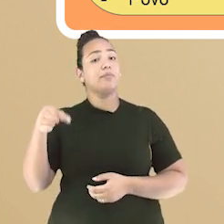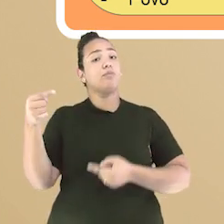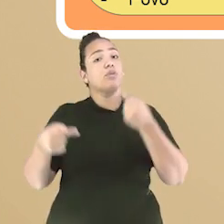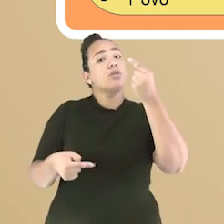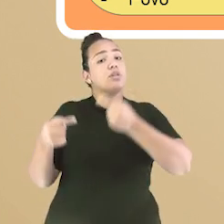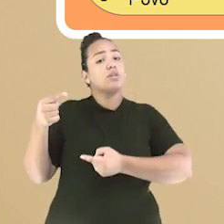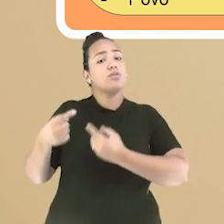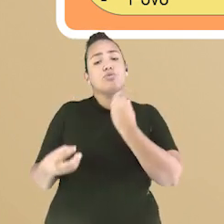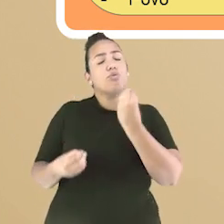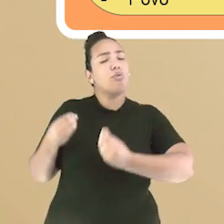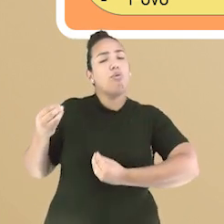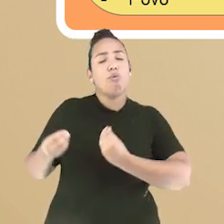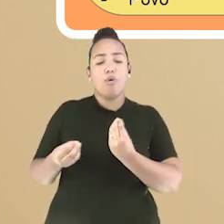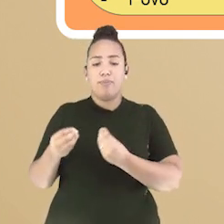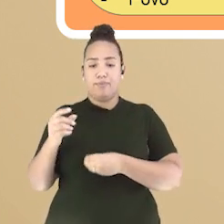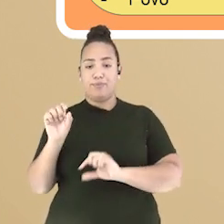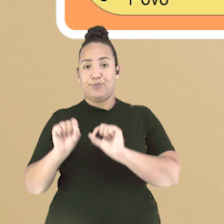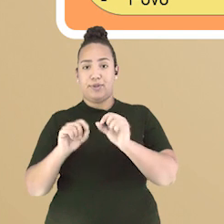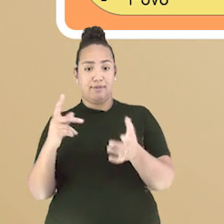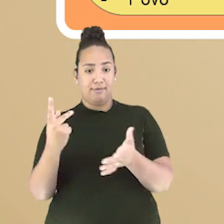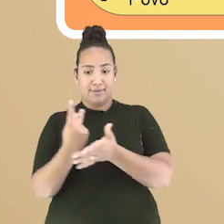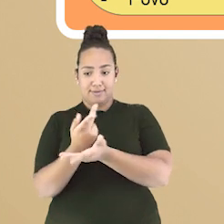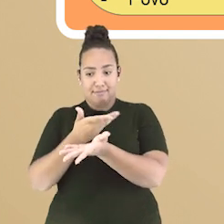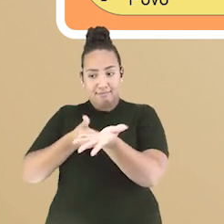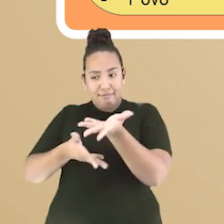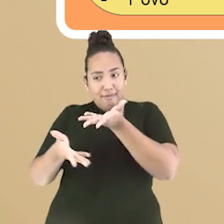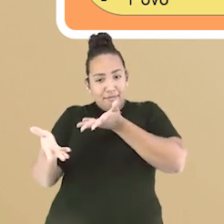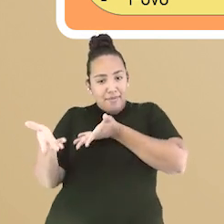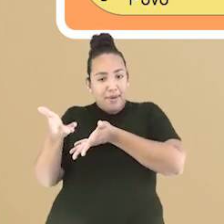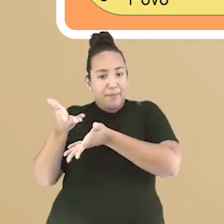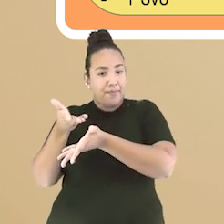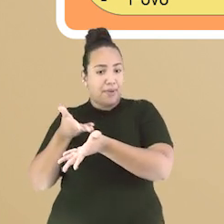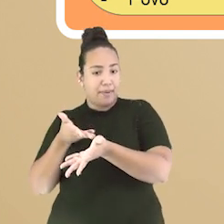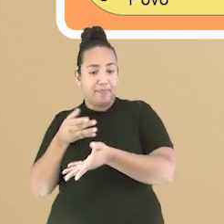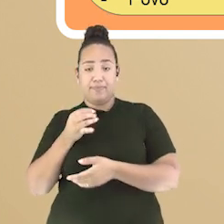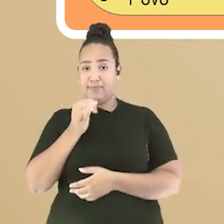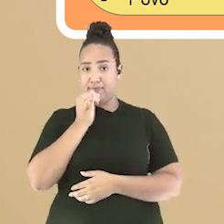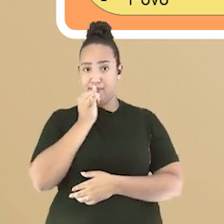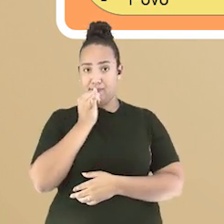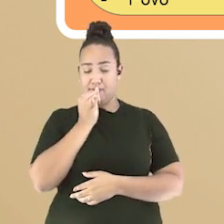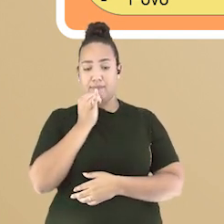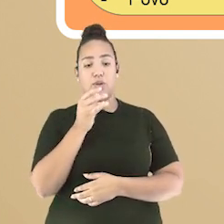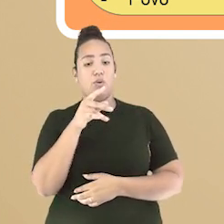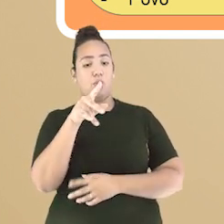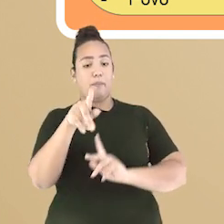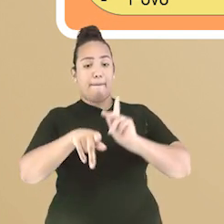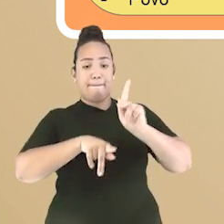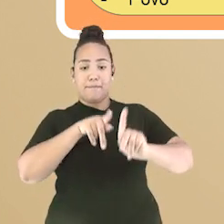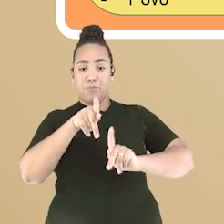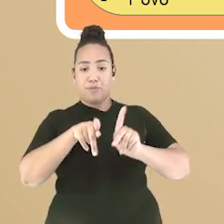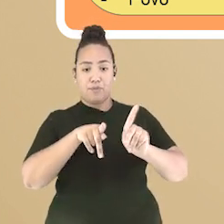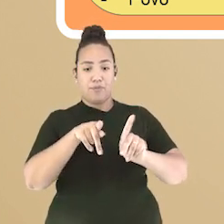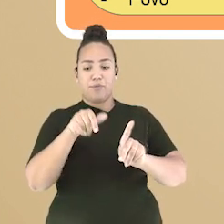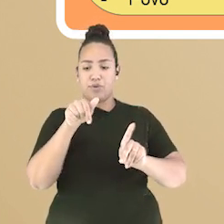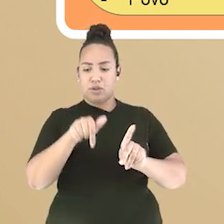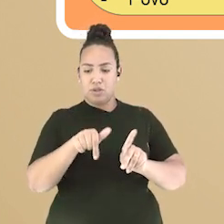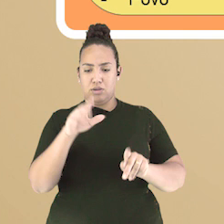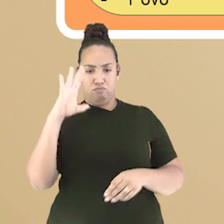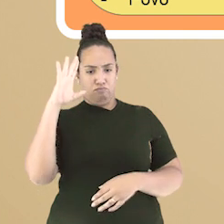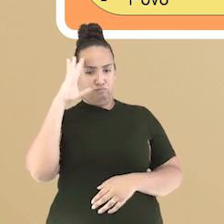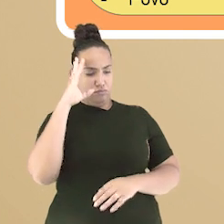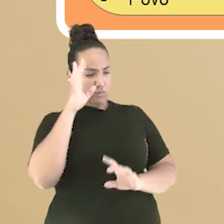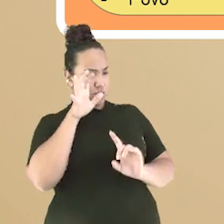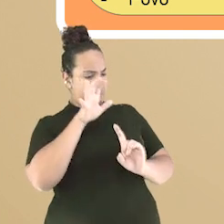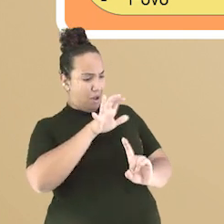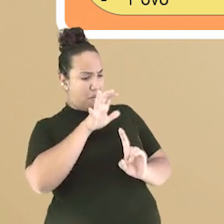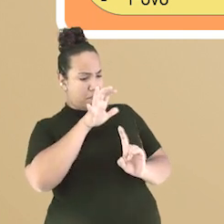era baseada na troca de favores e funcionava da seguinte forma: o povo era a chave de tudo. Pressionados